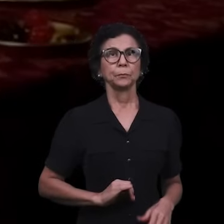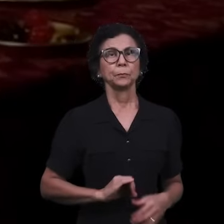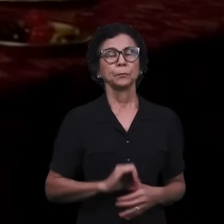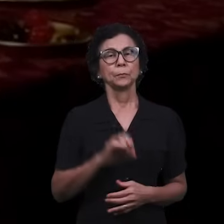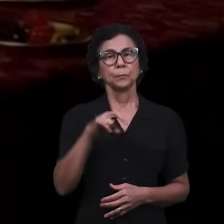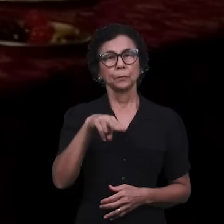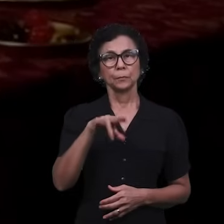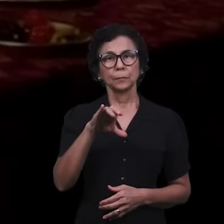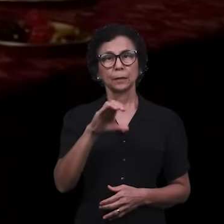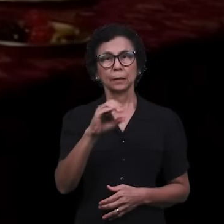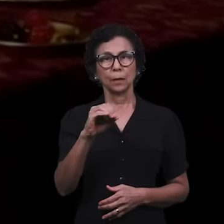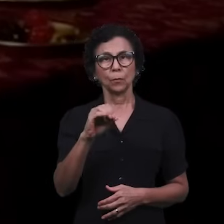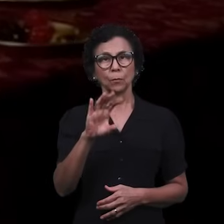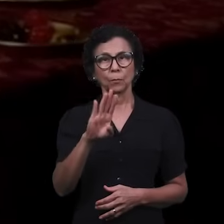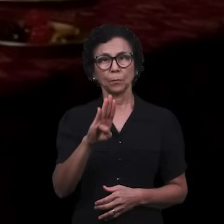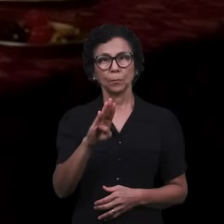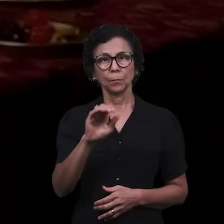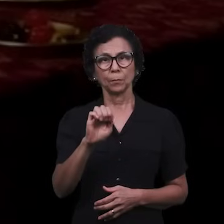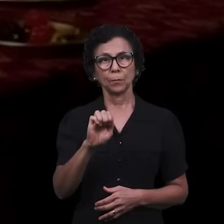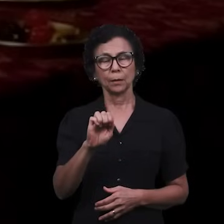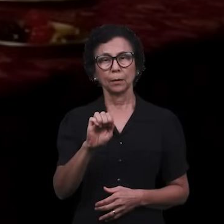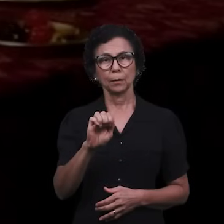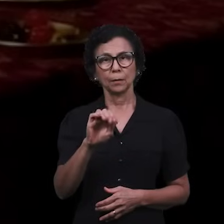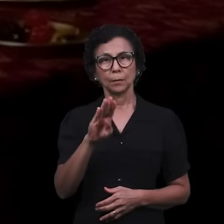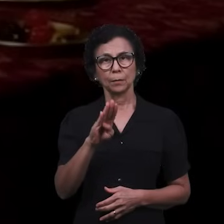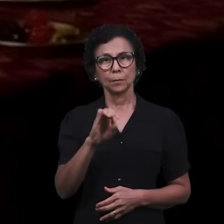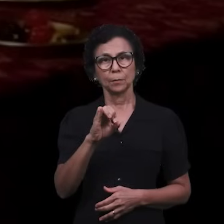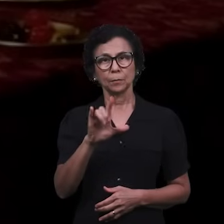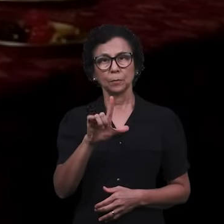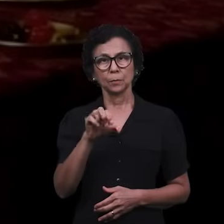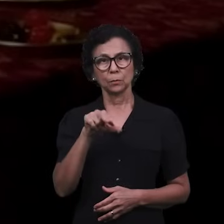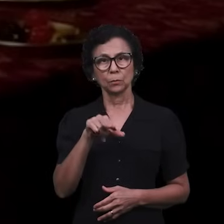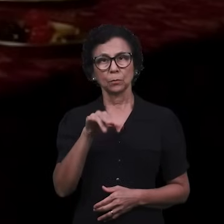antes, passou a ser chamado Império Neobabilônico.